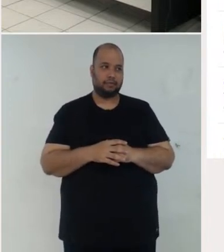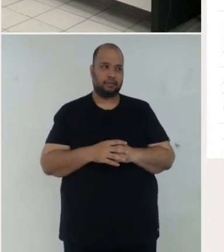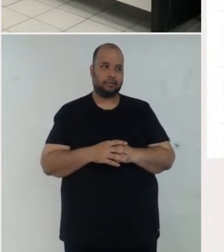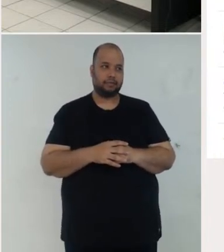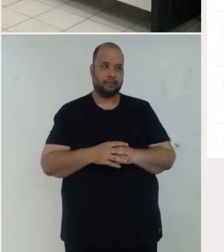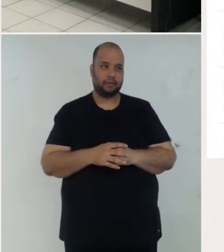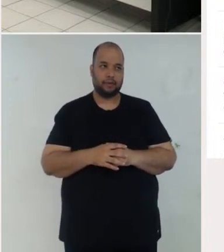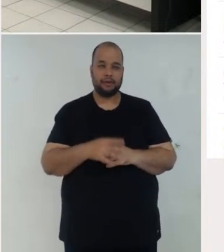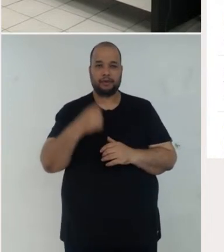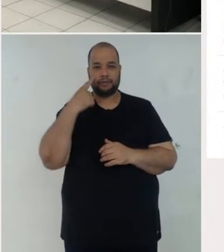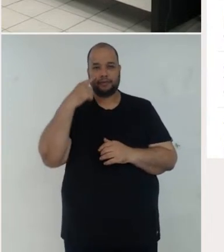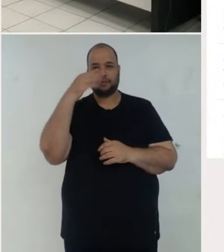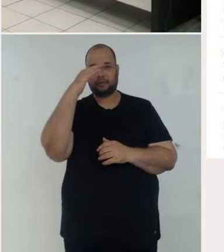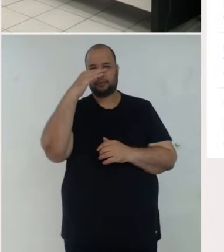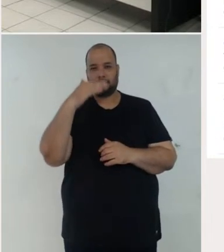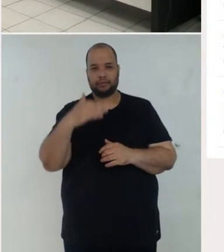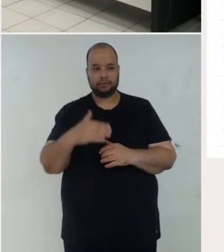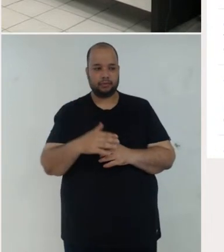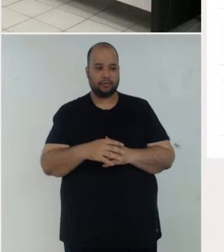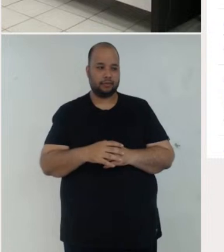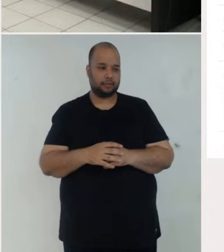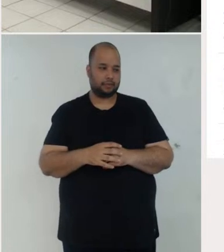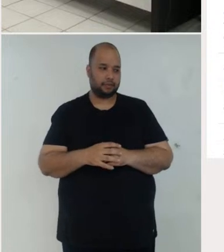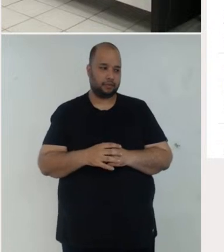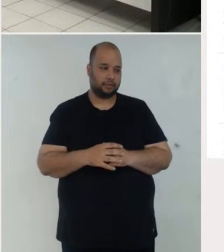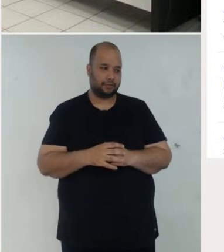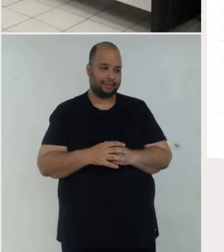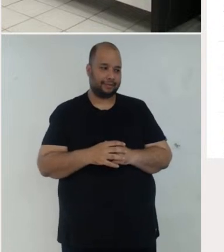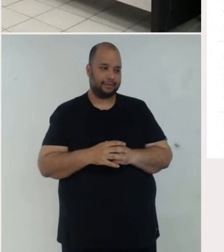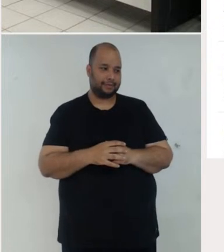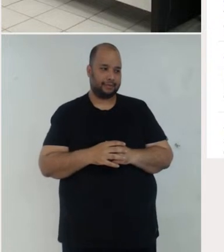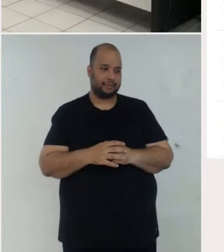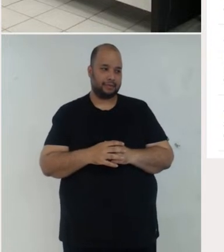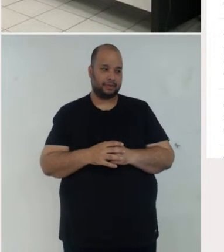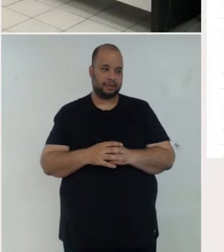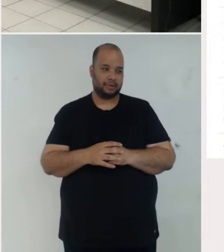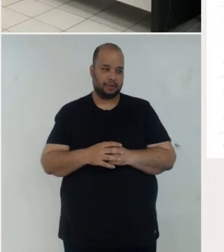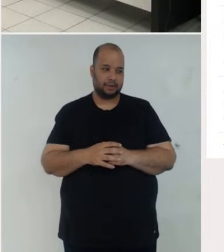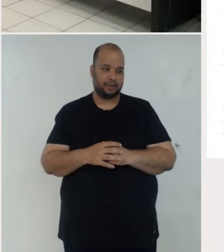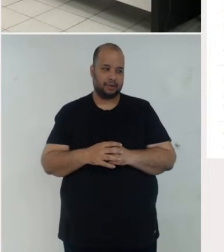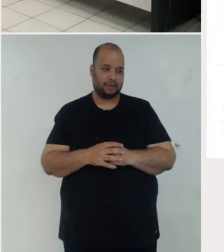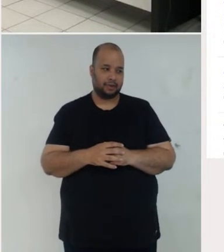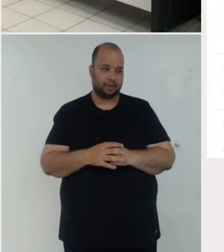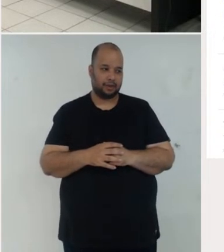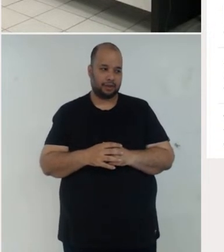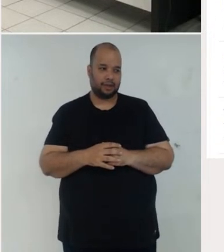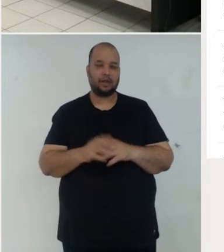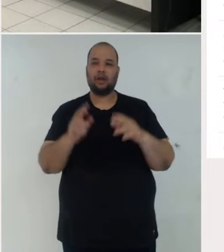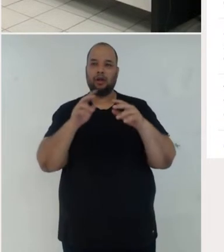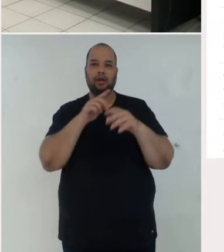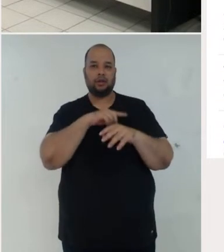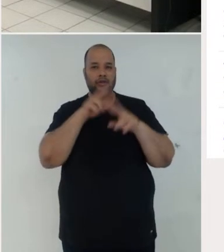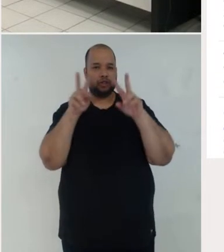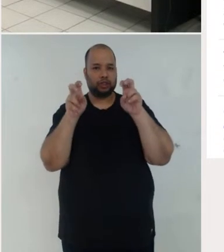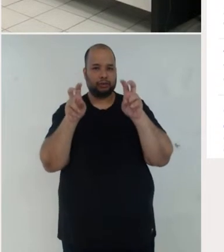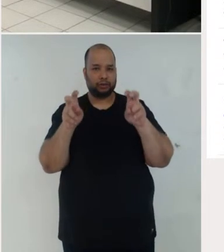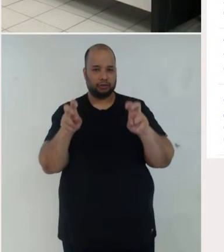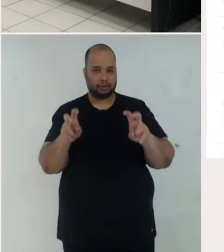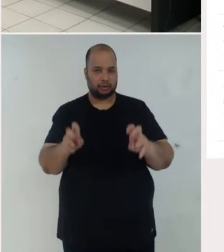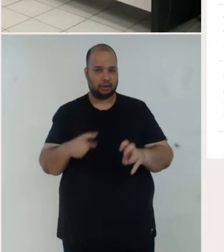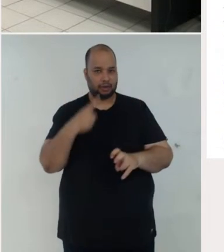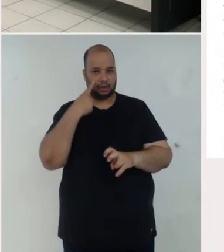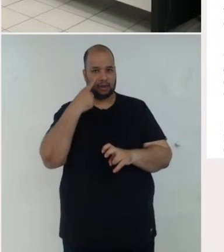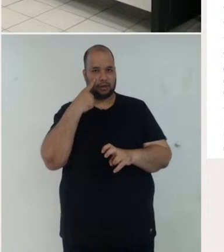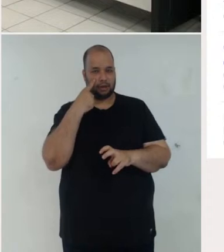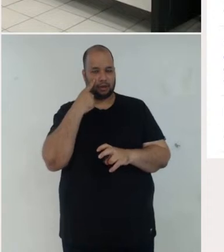Pauline Rochon, Mauri Furlan, vou citar a prata da casa, né? Mauri Furlan, Pauline Bachar, vai baixando.